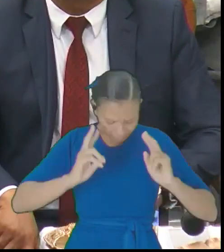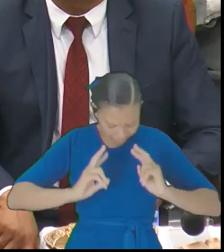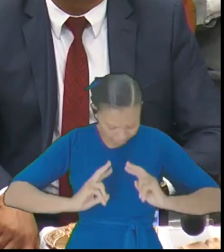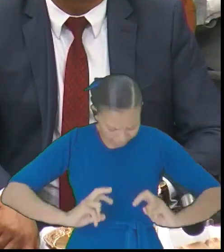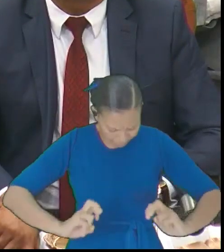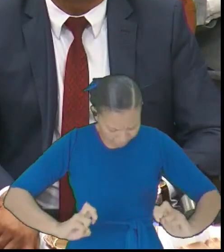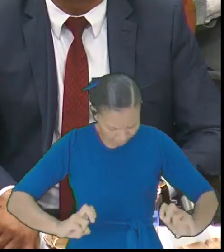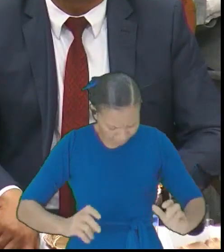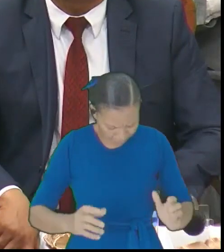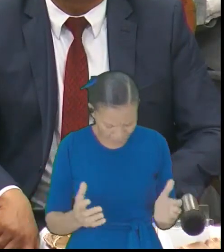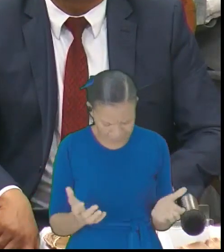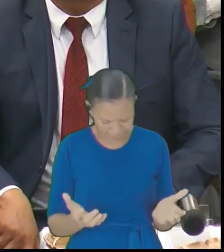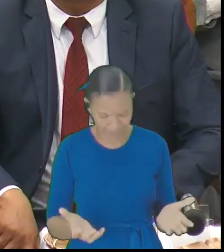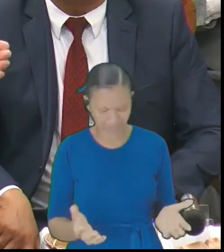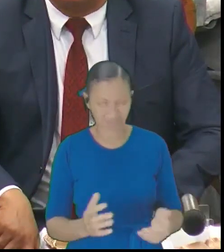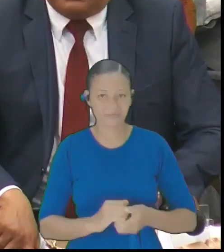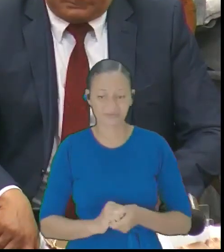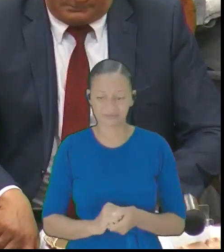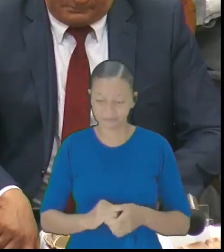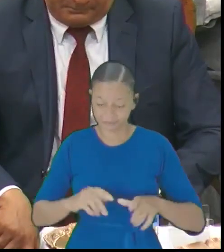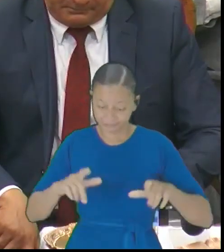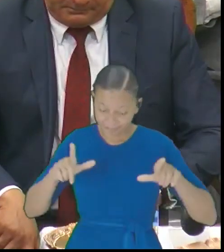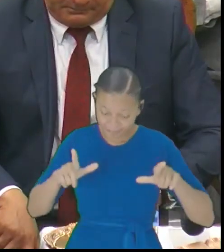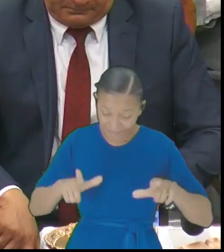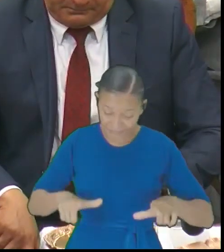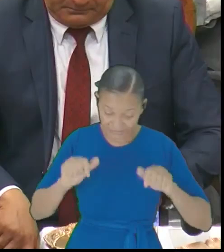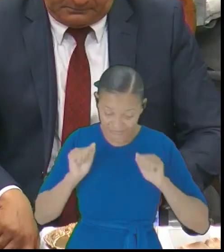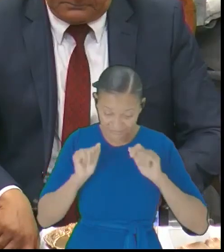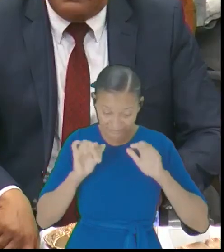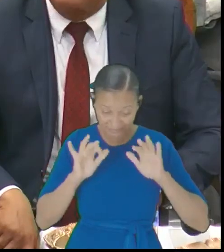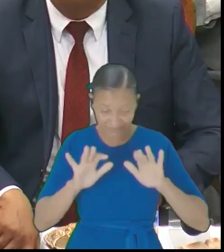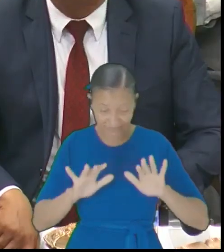reconhece o lugar da bênção,